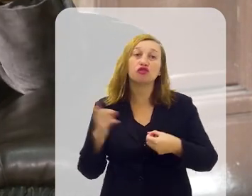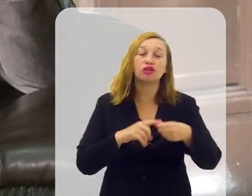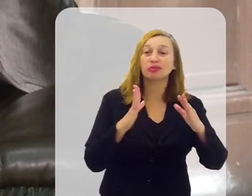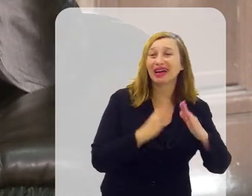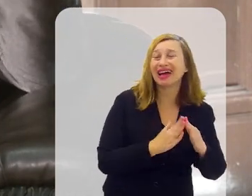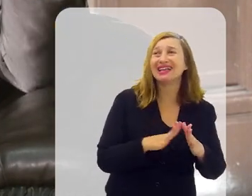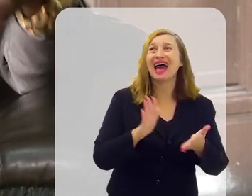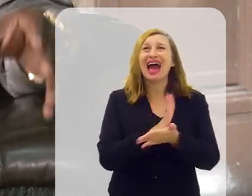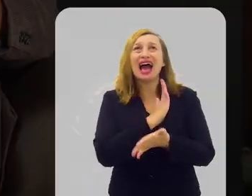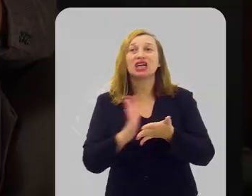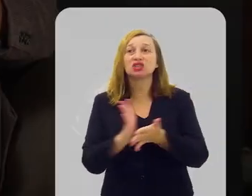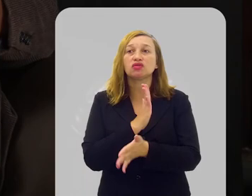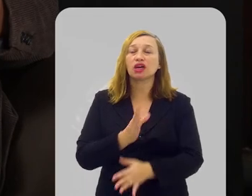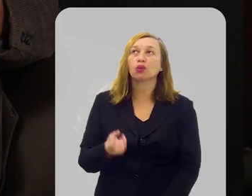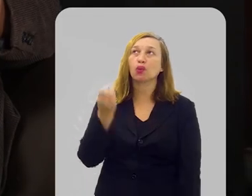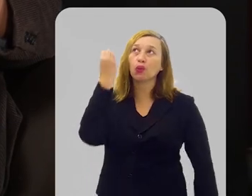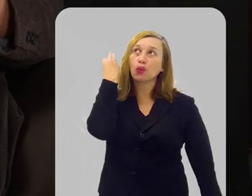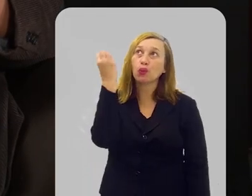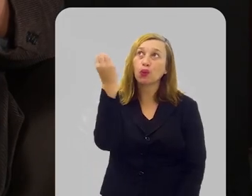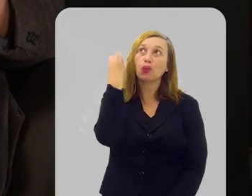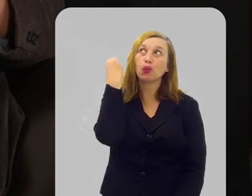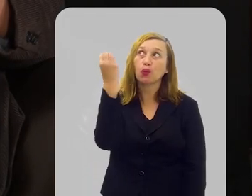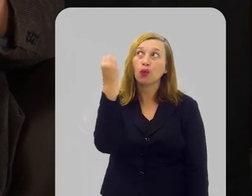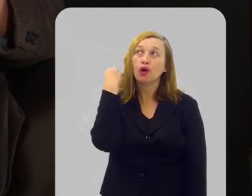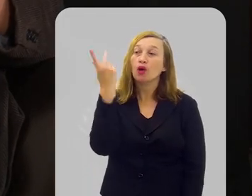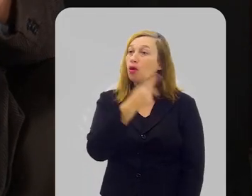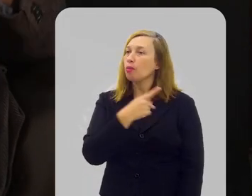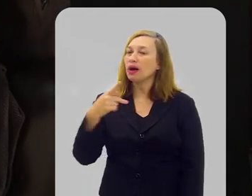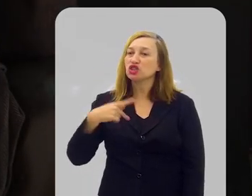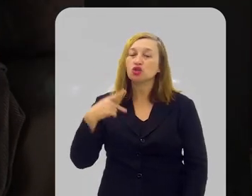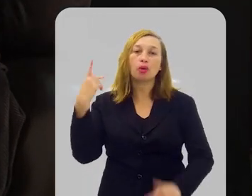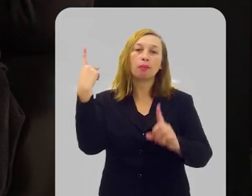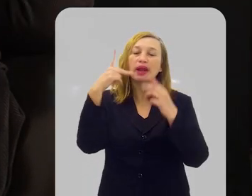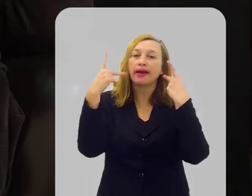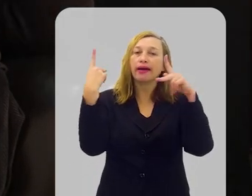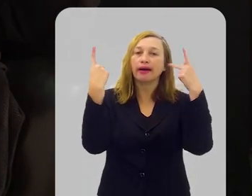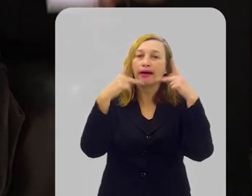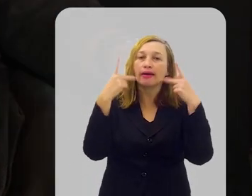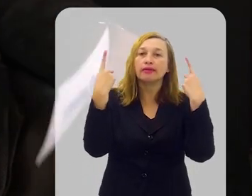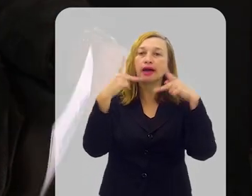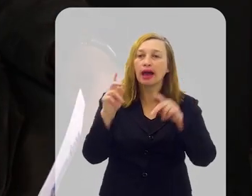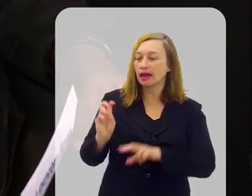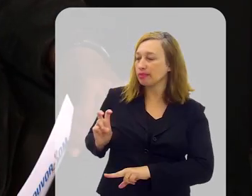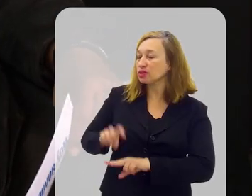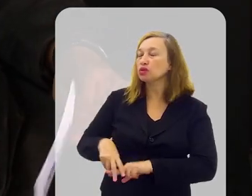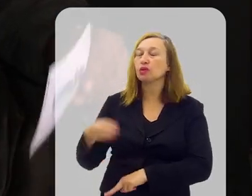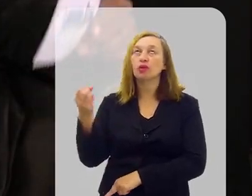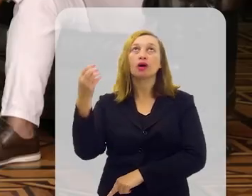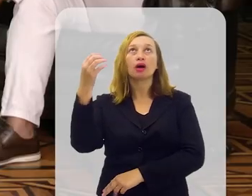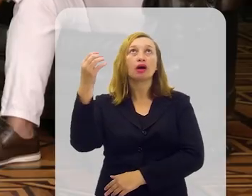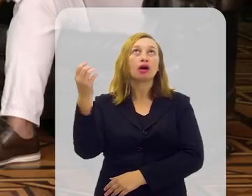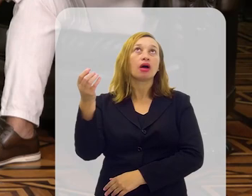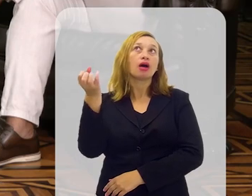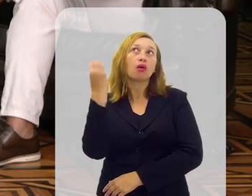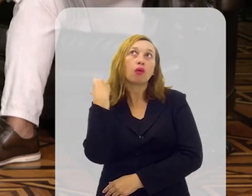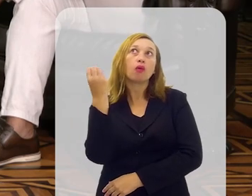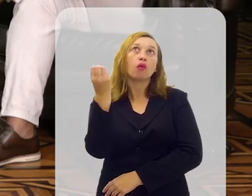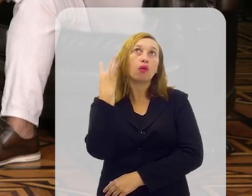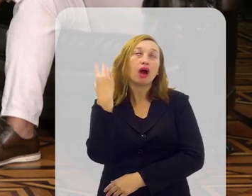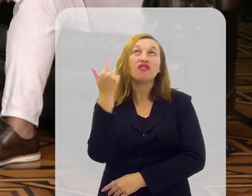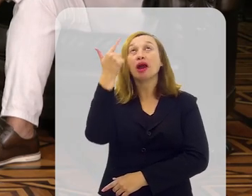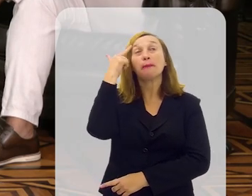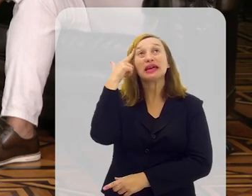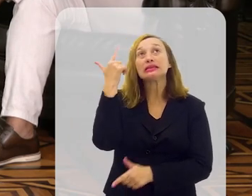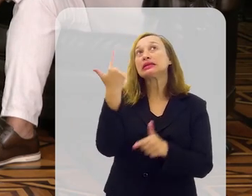embora para casa. E às vezes nem ouve, né, meu nem pastor? Nem ouve direito. Tá com tantos problemas. Tá é a light que está cortando a luz, é o gato que vai ter que fazer. Exatamente. É